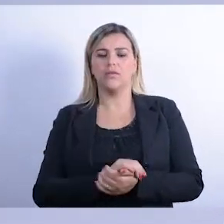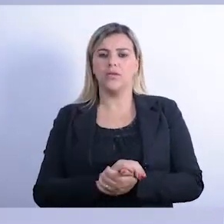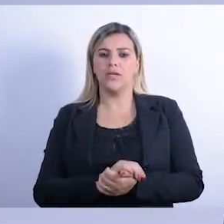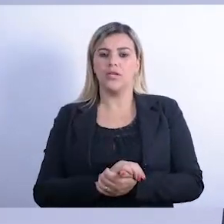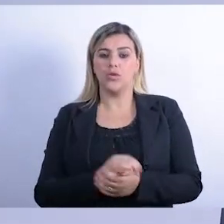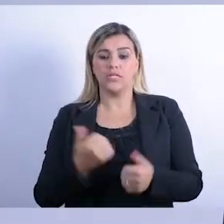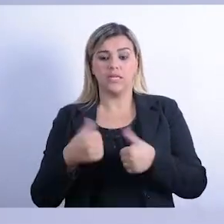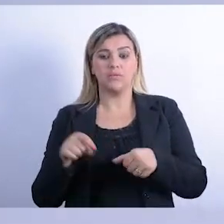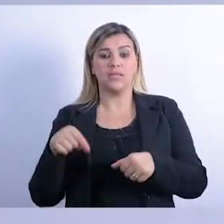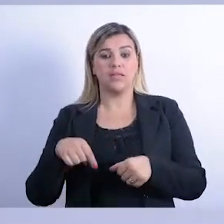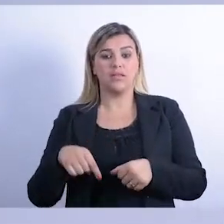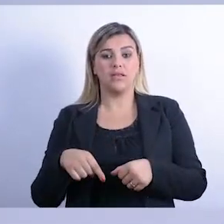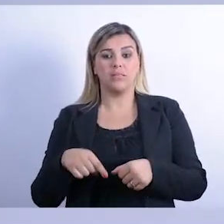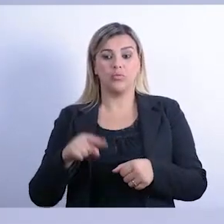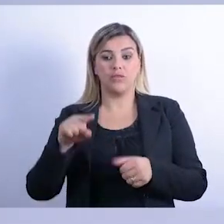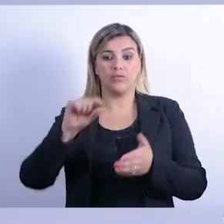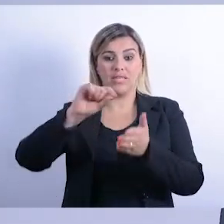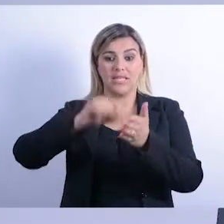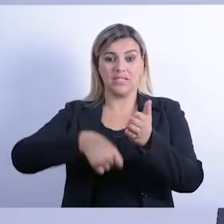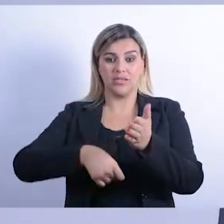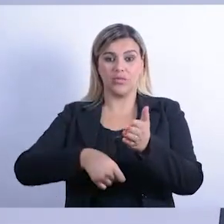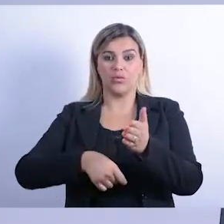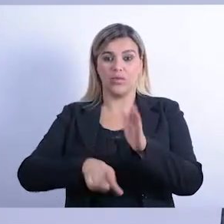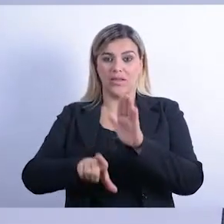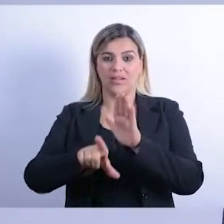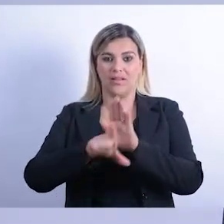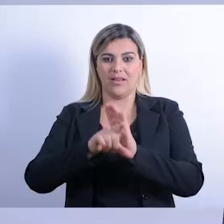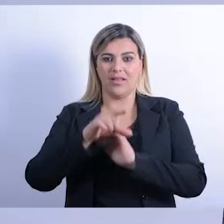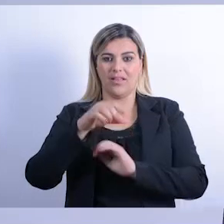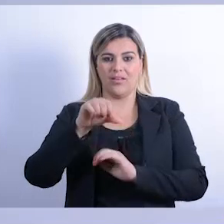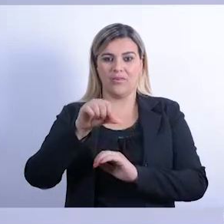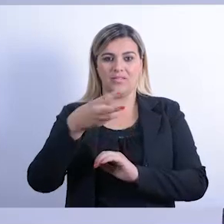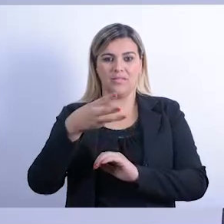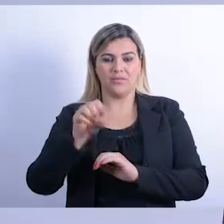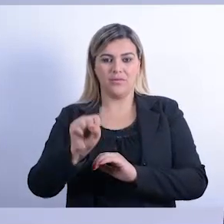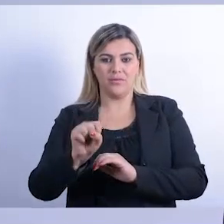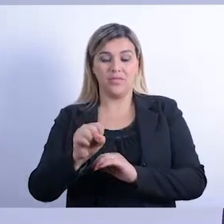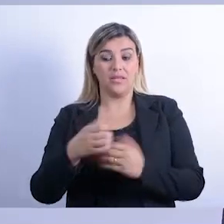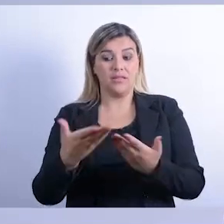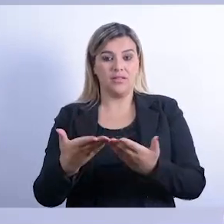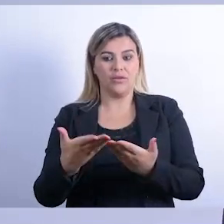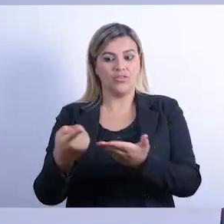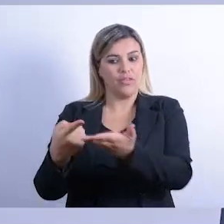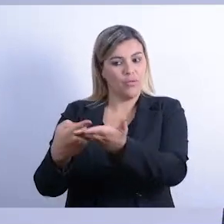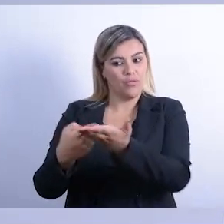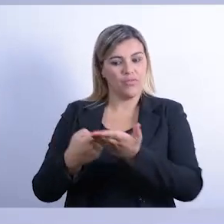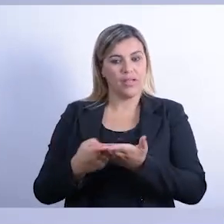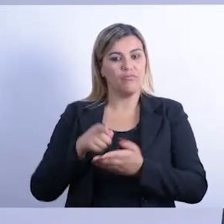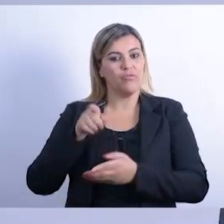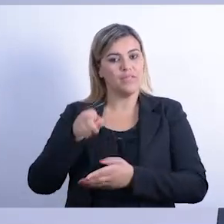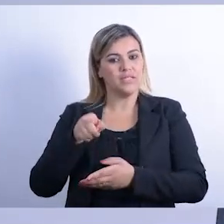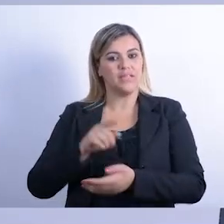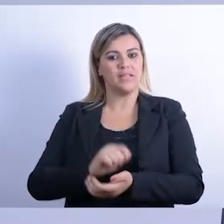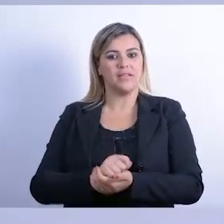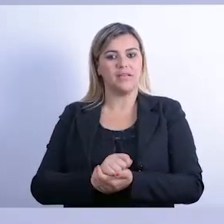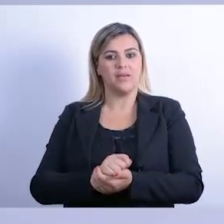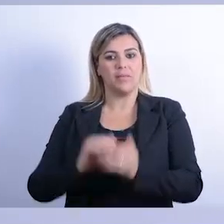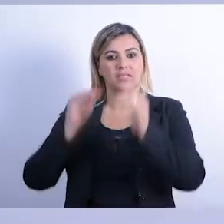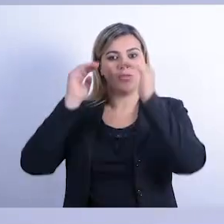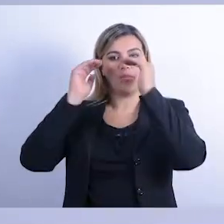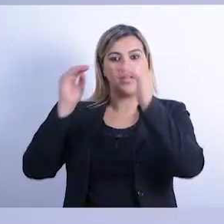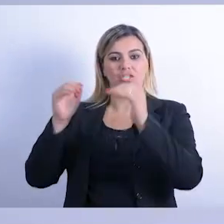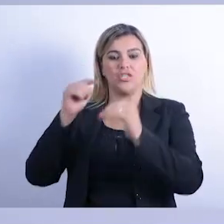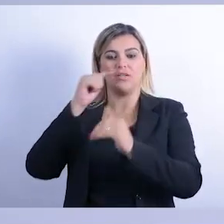que era. Então, nós estamos aqui porque o senhor assinou o Decreto-Lei 938. Eu falei, eu sei, eu assinei. Então, nós viemos convidá-lo para